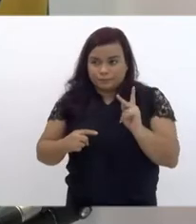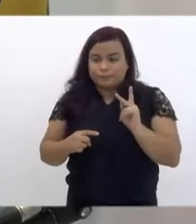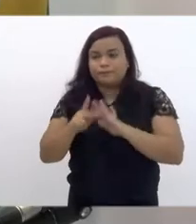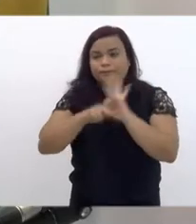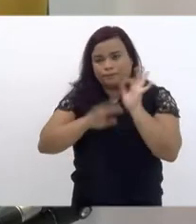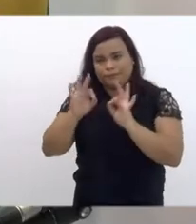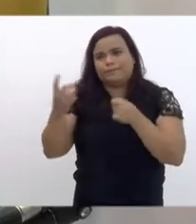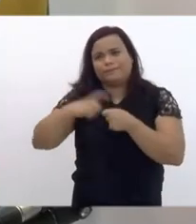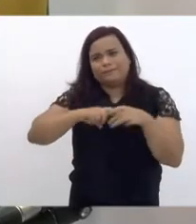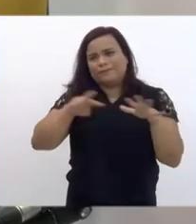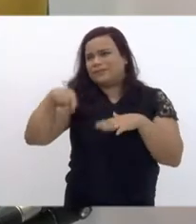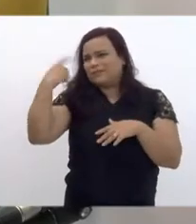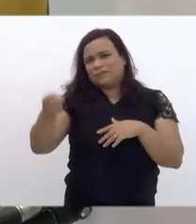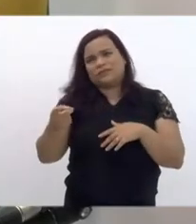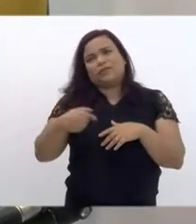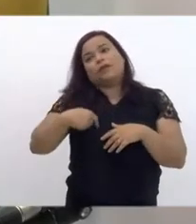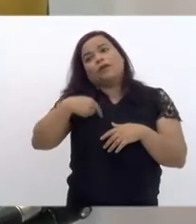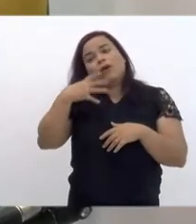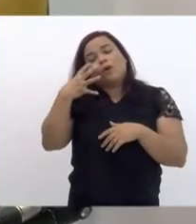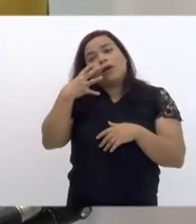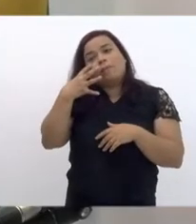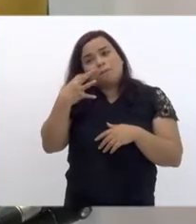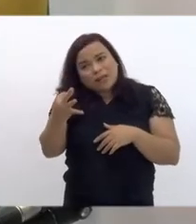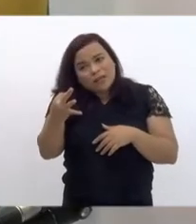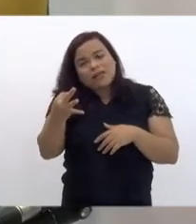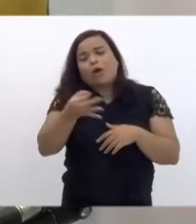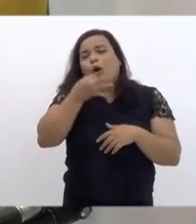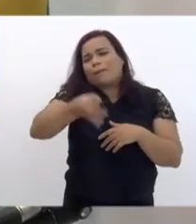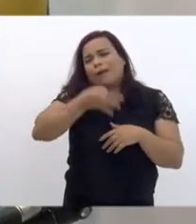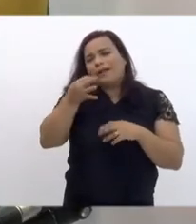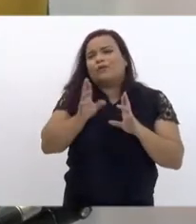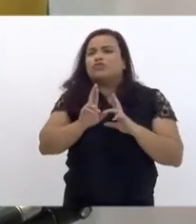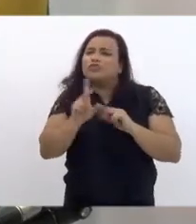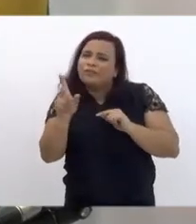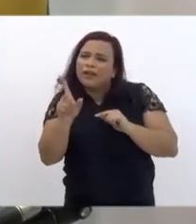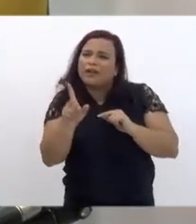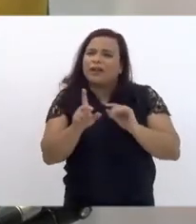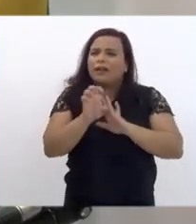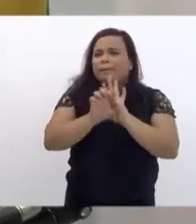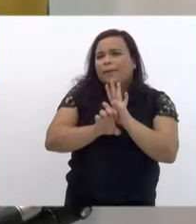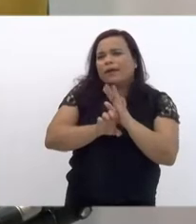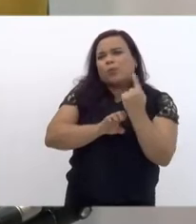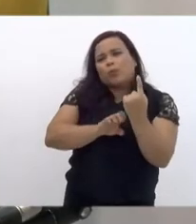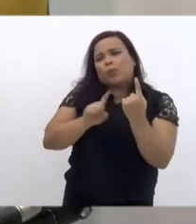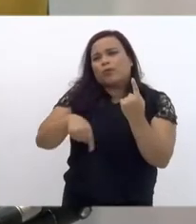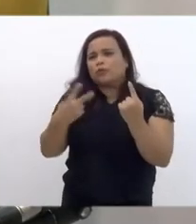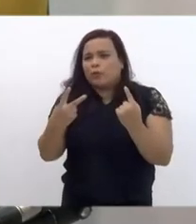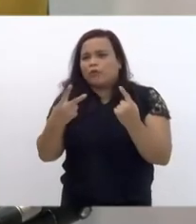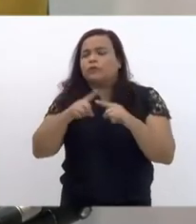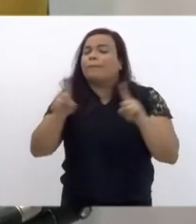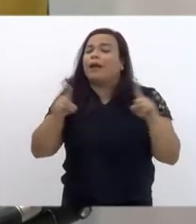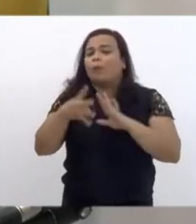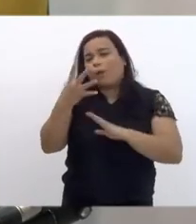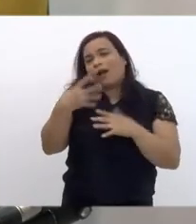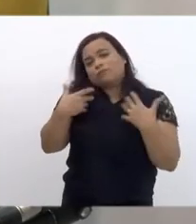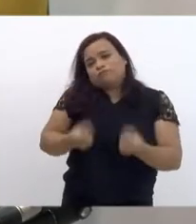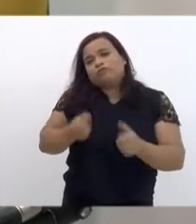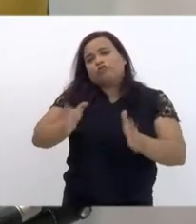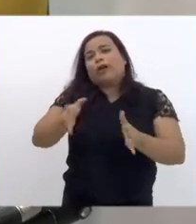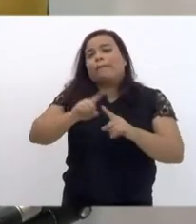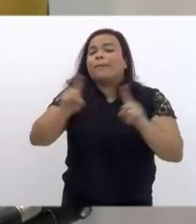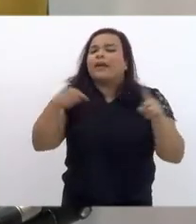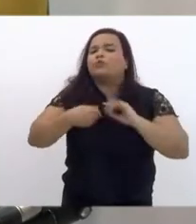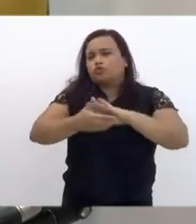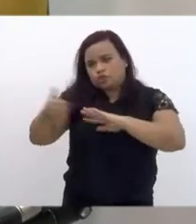Eu ainda tenho, por um ponto de vista, um pouco de divergência na emenda 1 e 2, mas a 4 eu já acatei. Mas eu vou tiro de pauta, volto a semana que vem